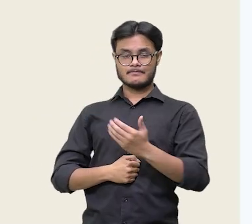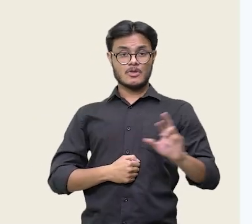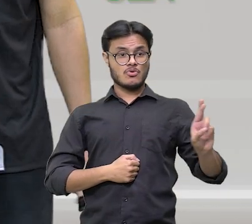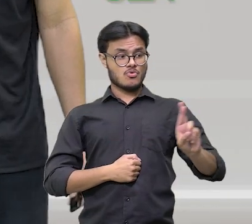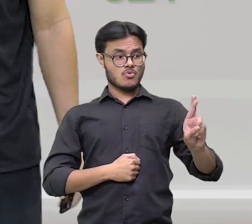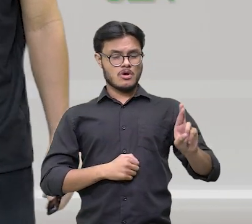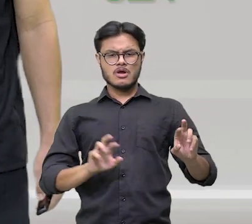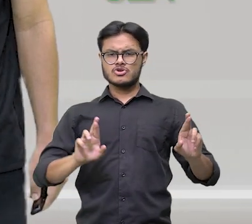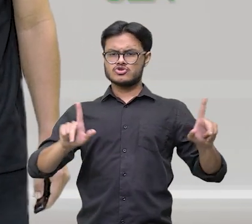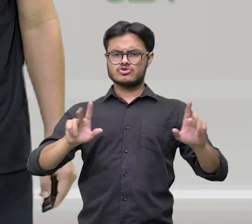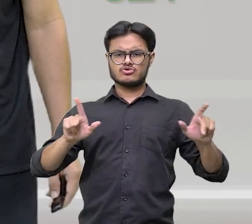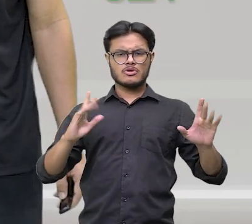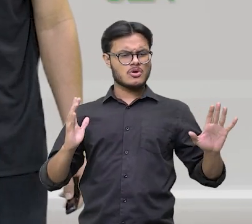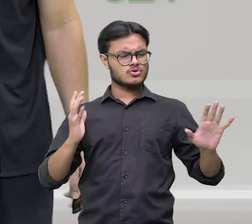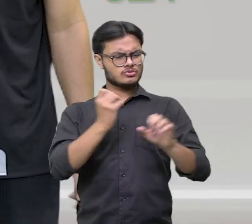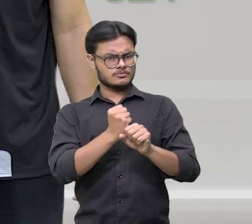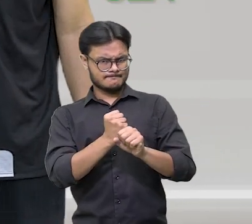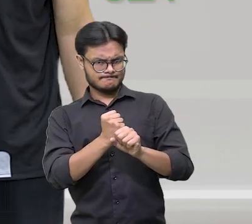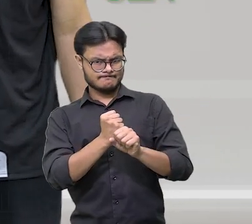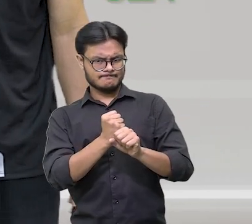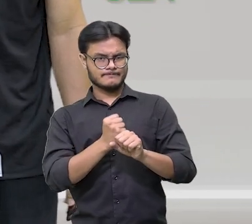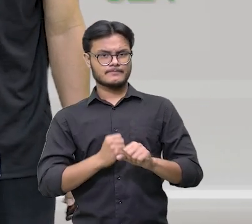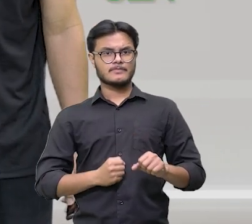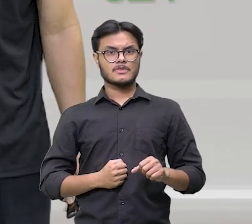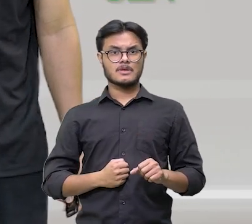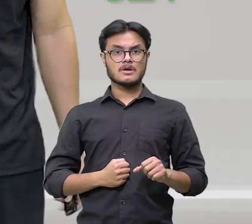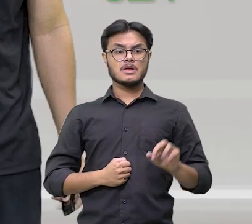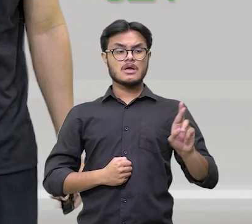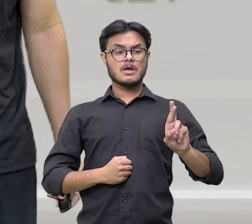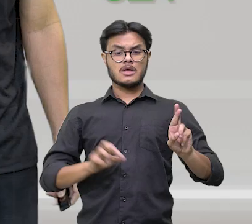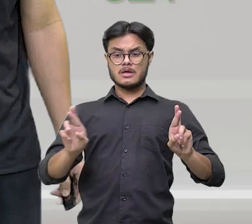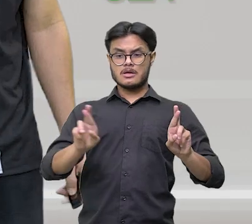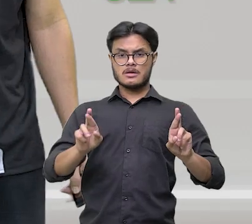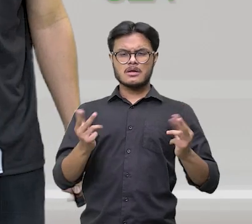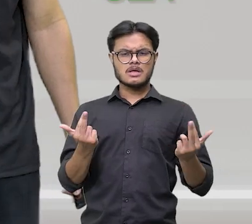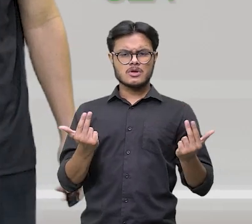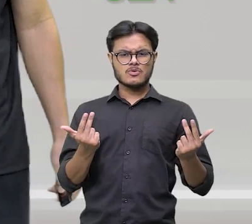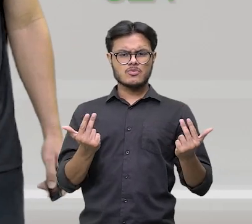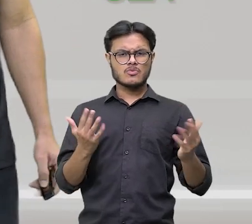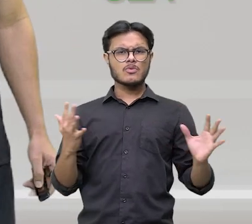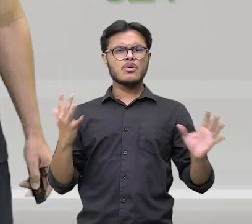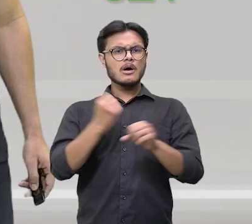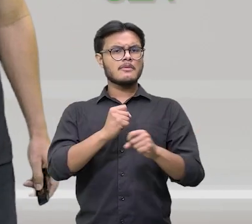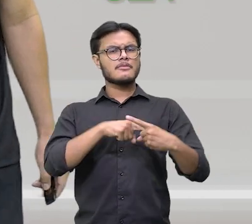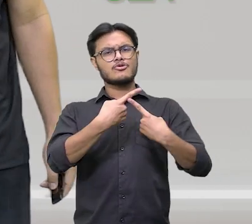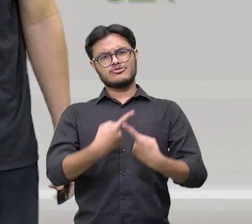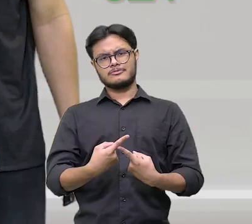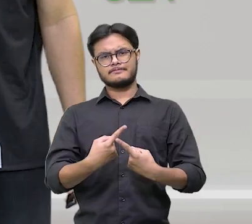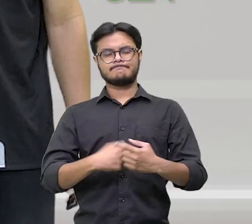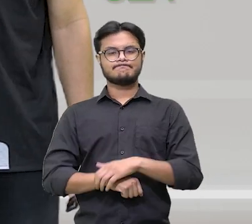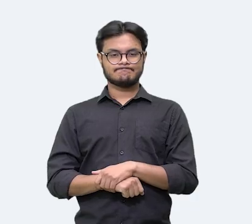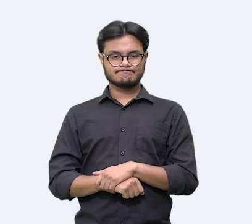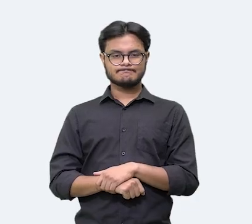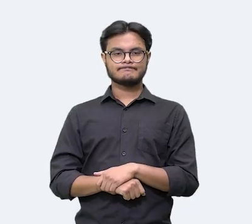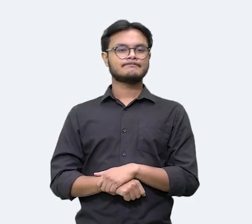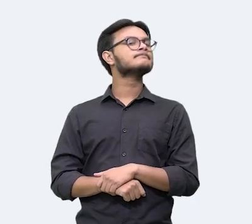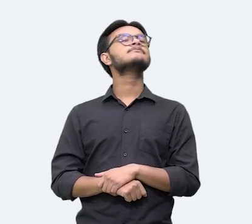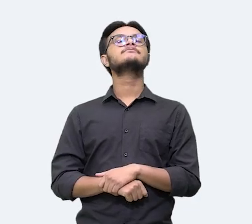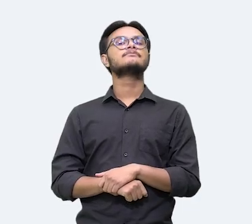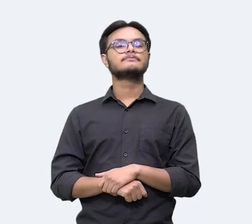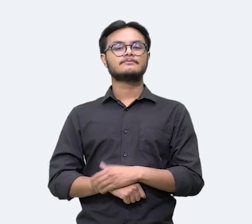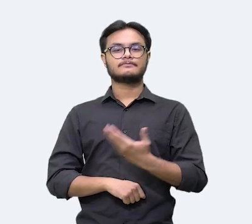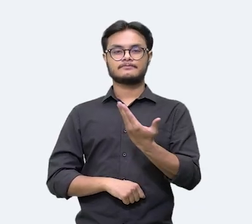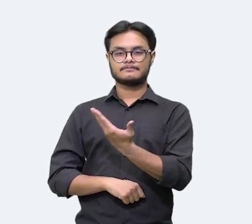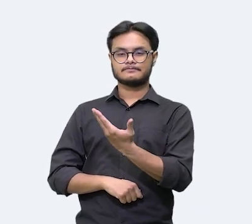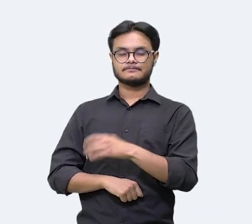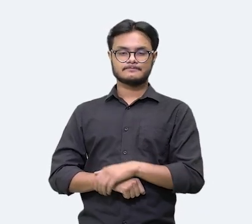diferentes, basta somar as resistências. Para N resistores iguais, a gente multiplica o número de resistores vezes a resistência. Agora, nós também podemos